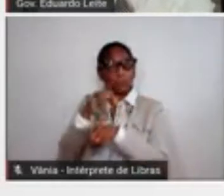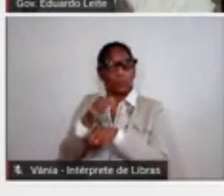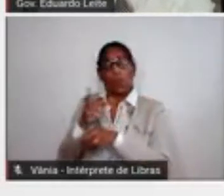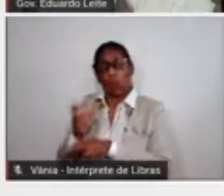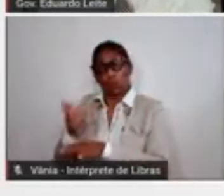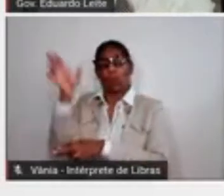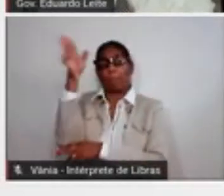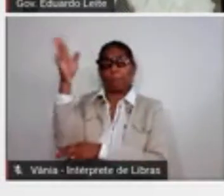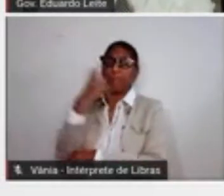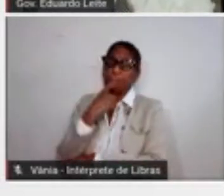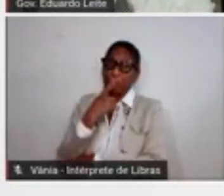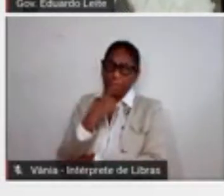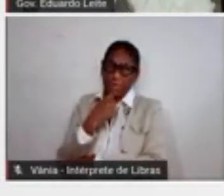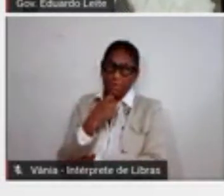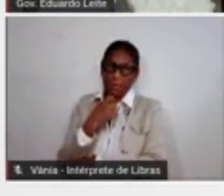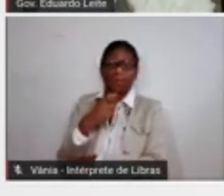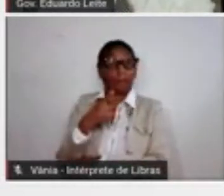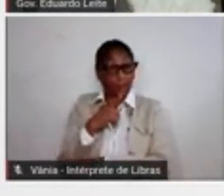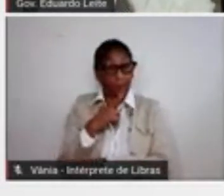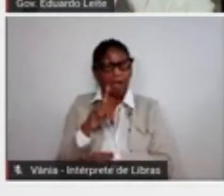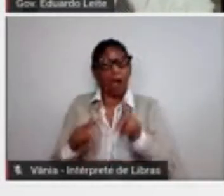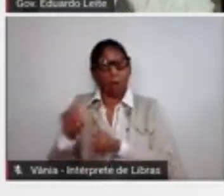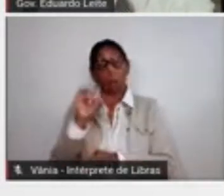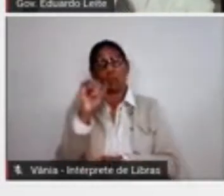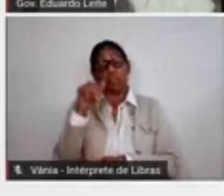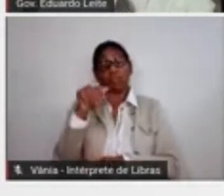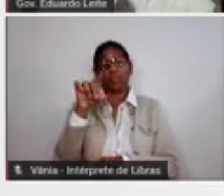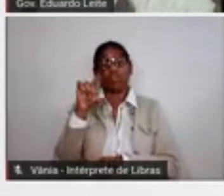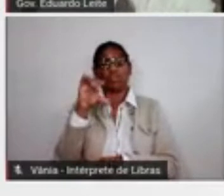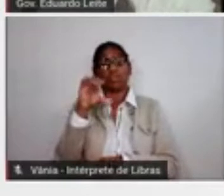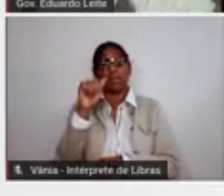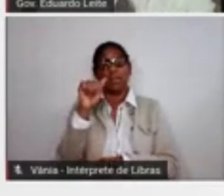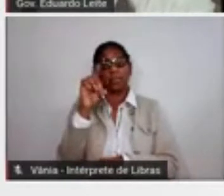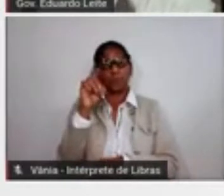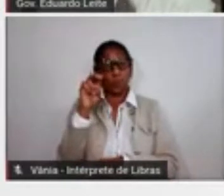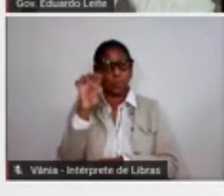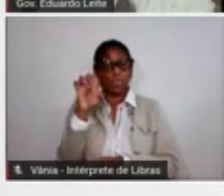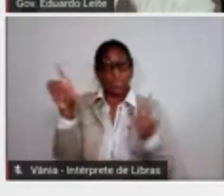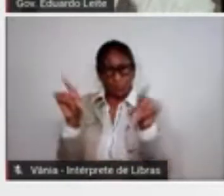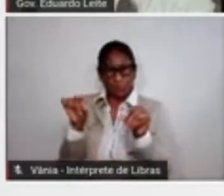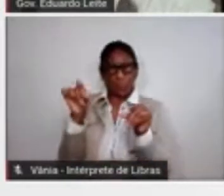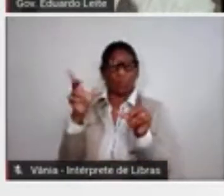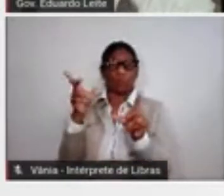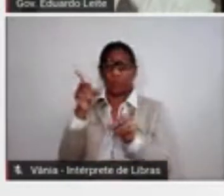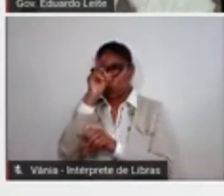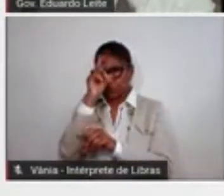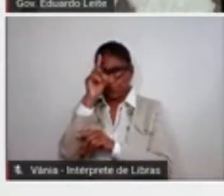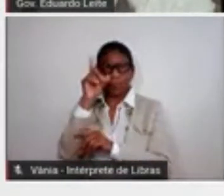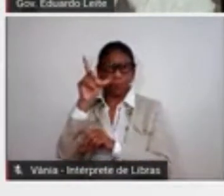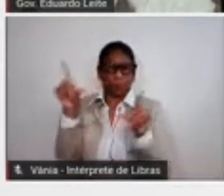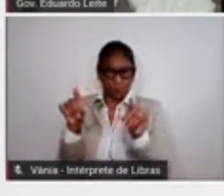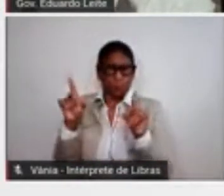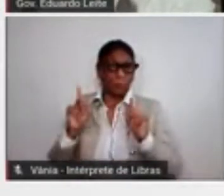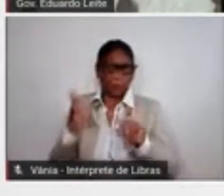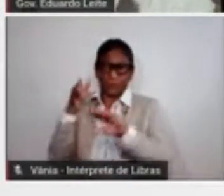vermelha, embora até tenha alguns indicadores, como é o primeiro da hospitalização, com esta diminuição para a região